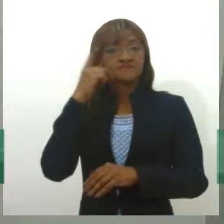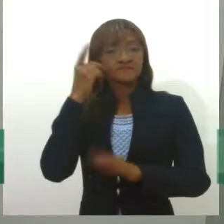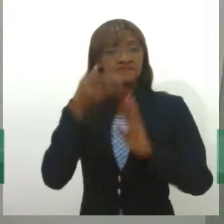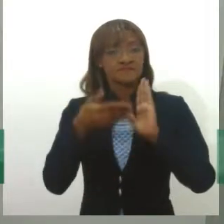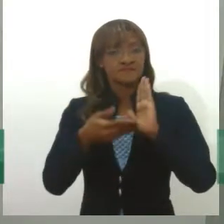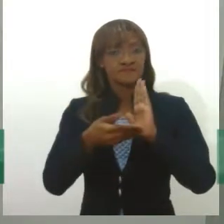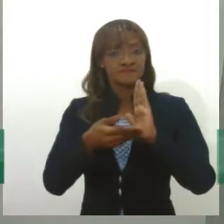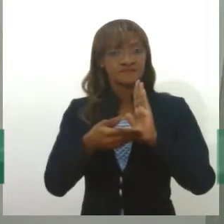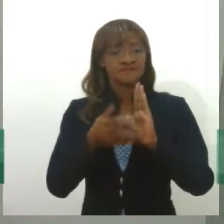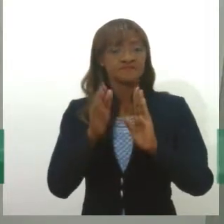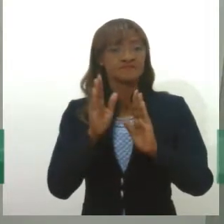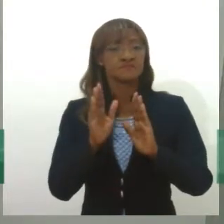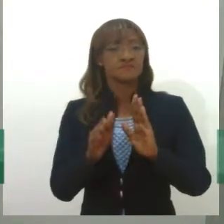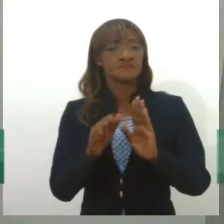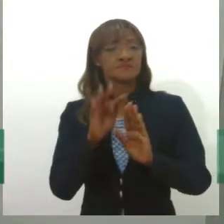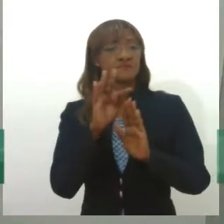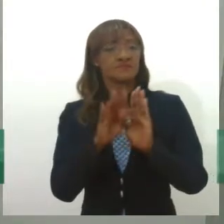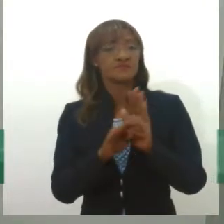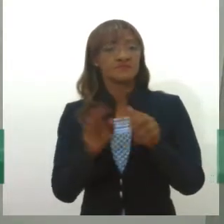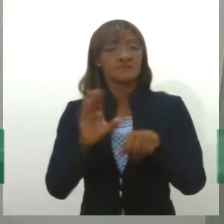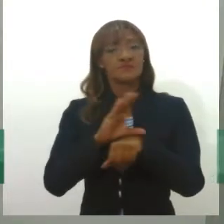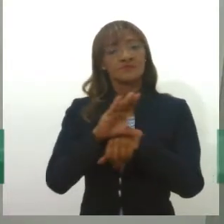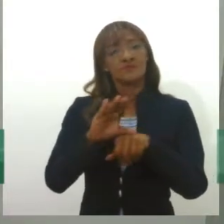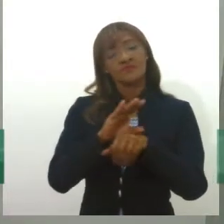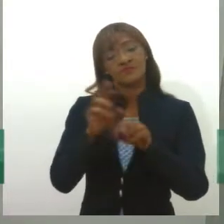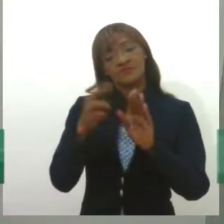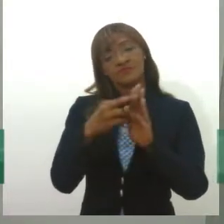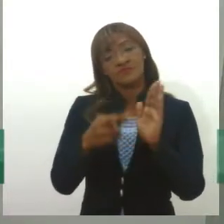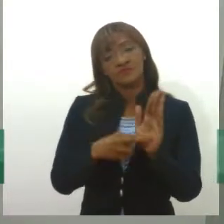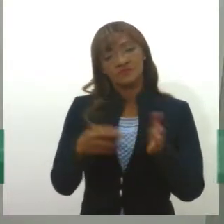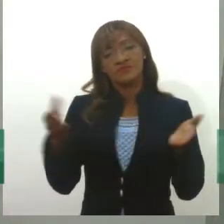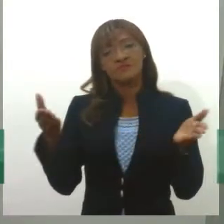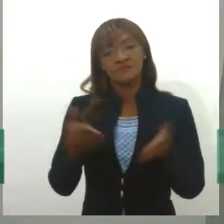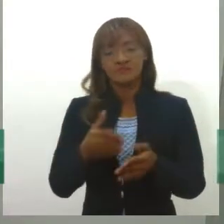texto incorpora à Constituição regras que hoje estão